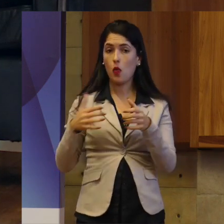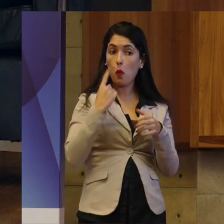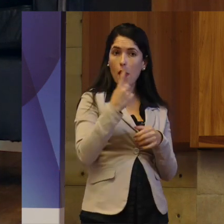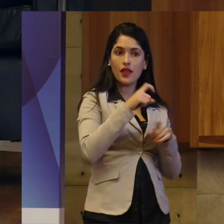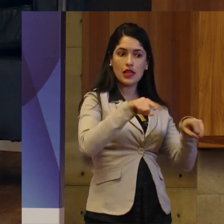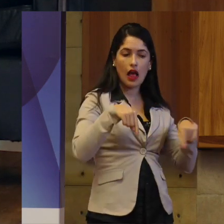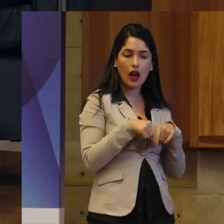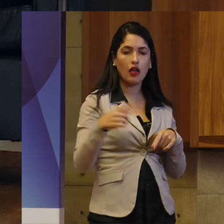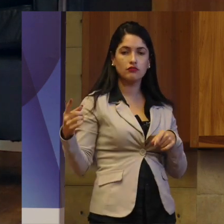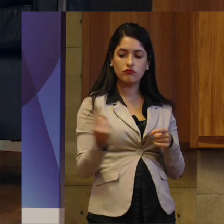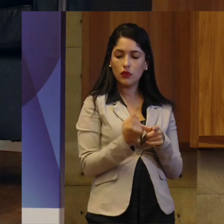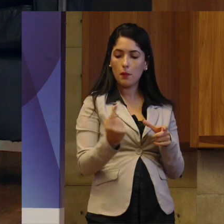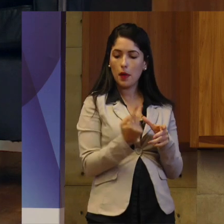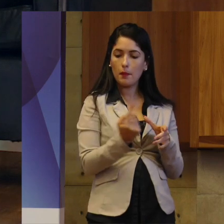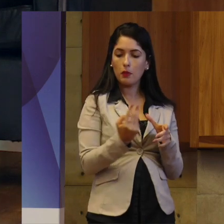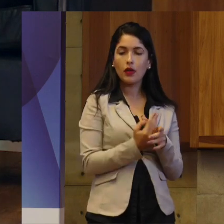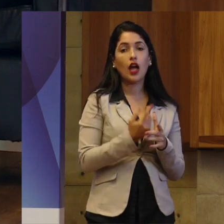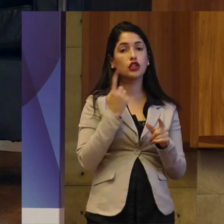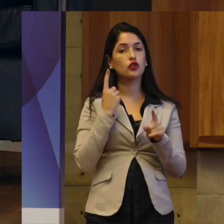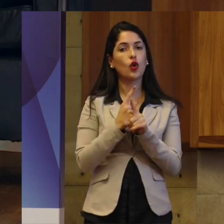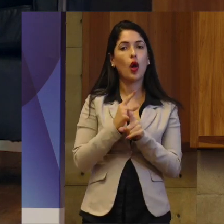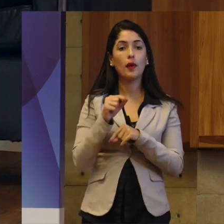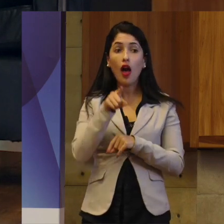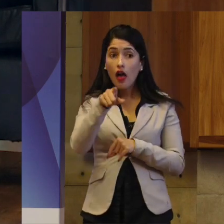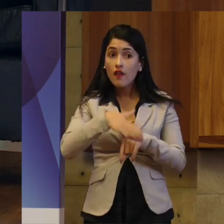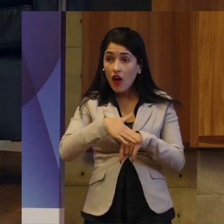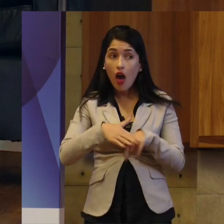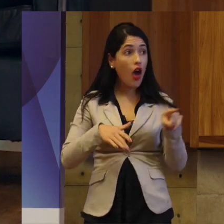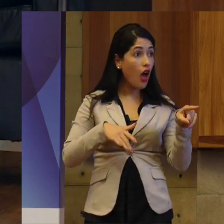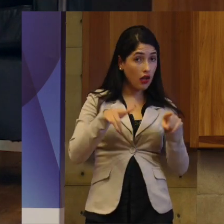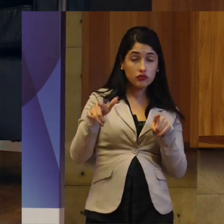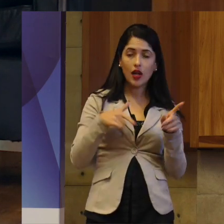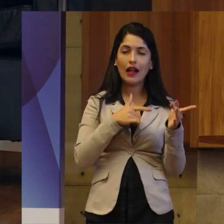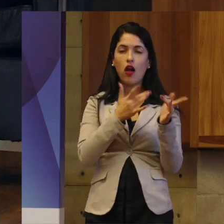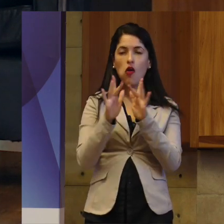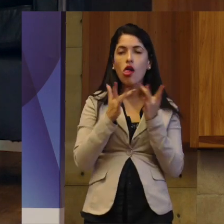vezes é aí que as pessoas descobrem que uns e outros estão fazendo e você consegue não